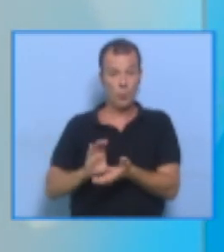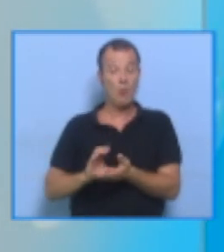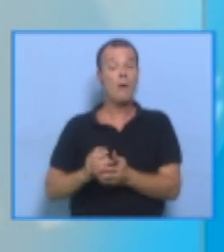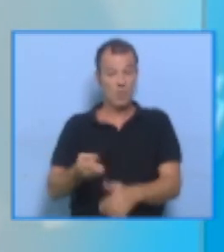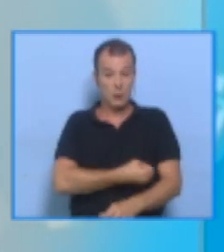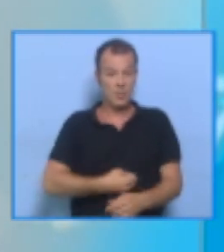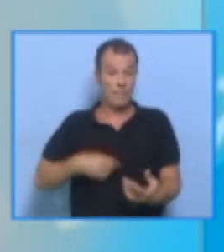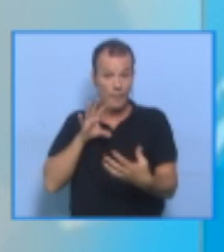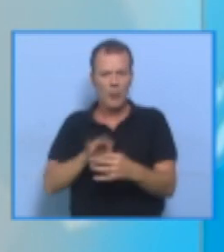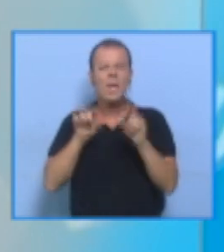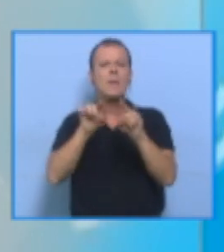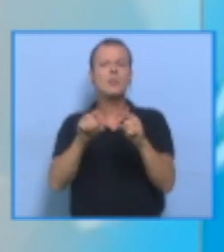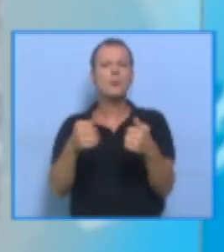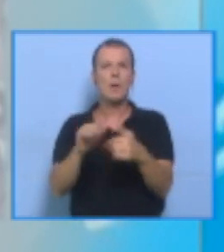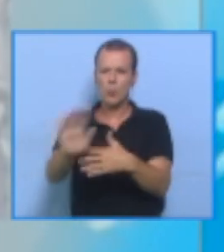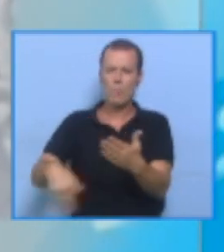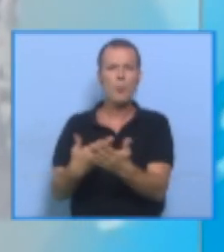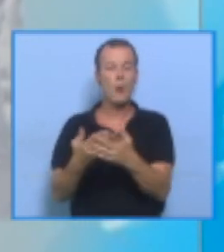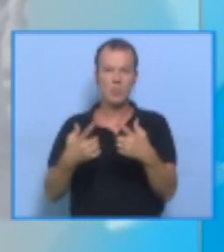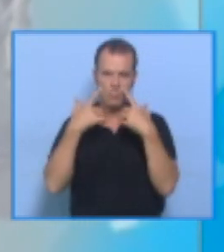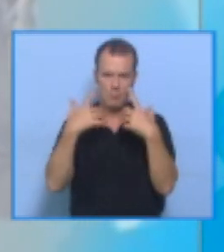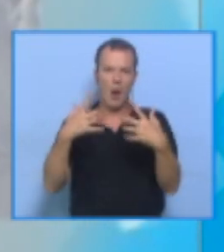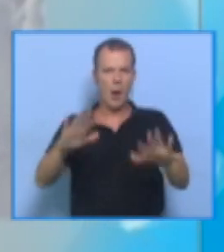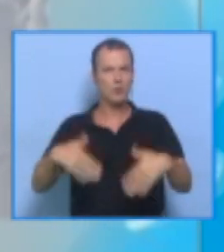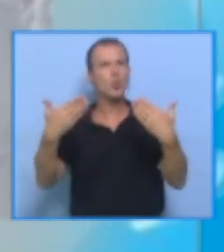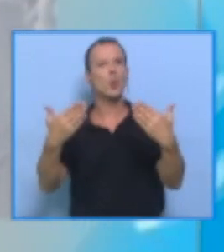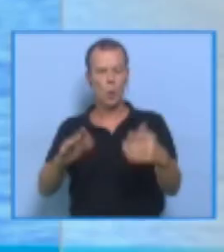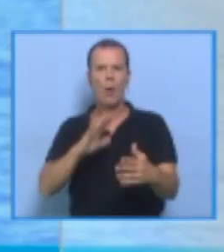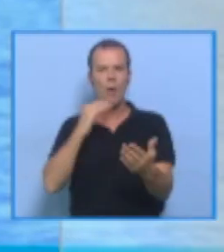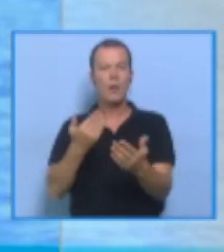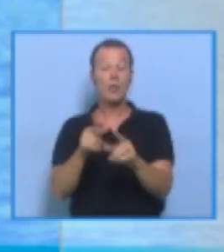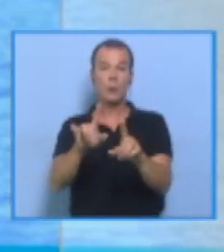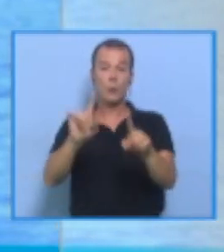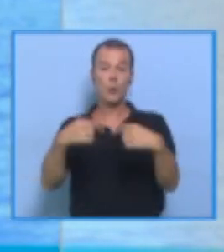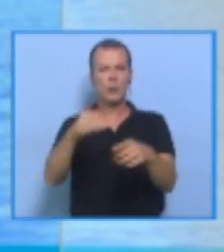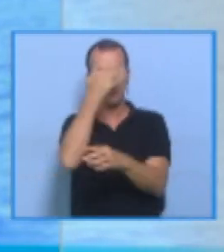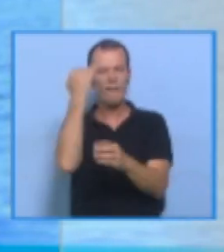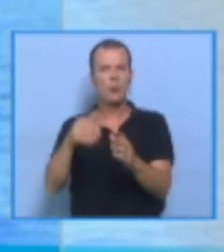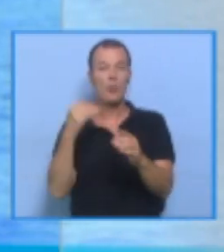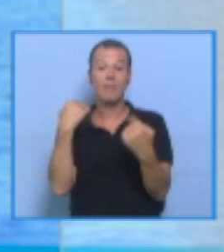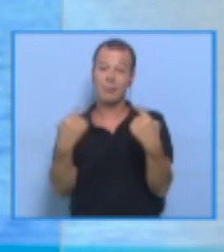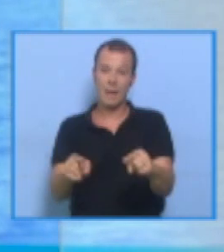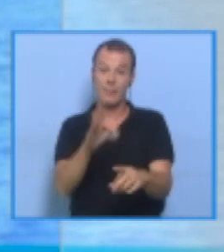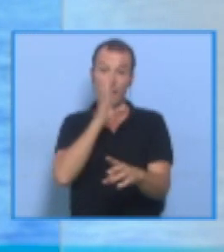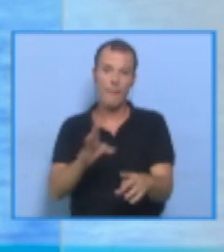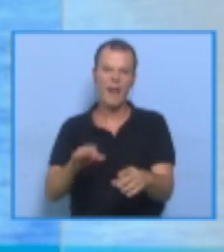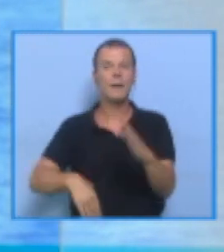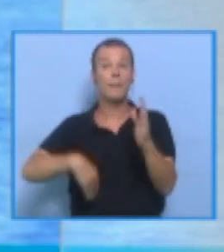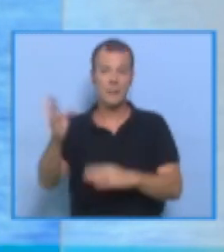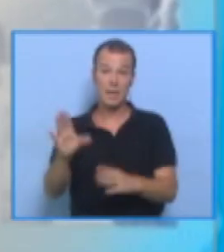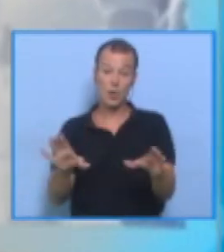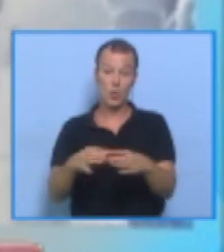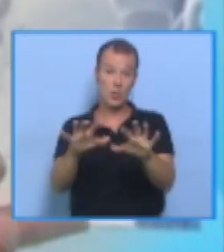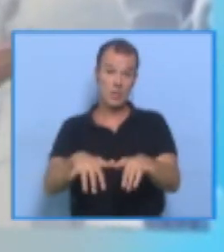Tudo isto são propostas muito inovadoras e que vai ter grande dificuldade depois a passar em Conselho. Prometeu ao